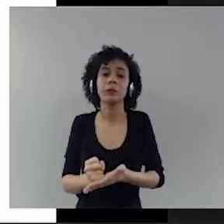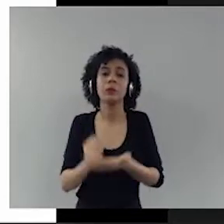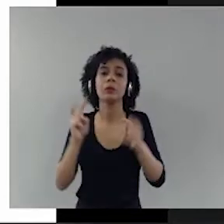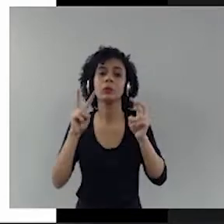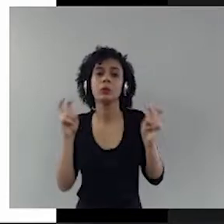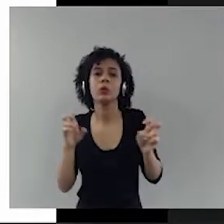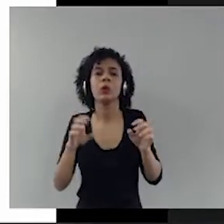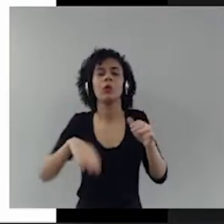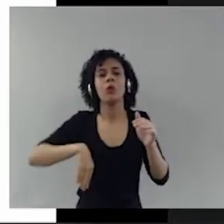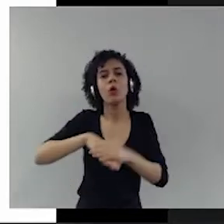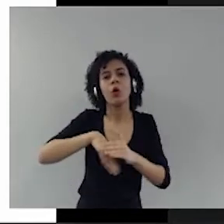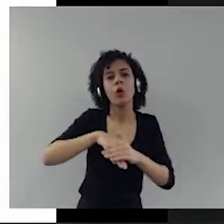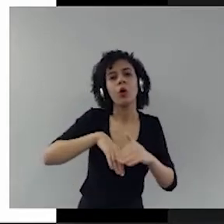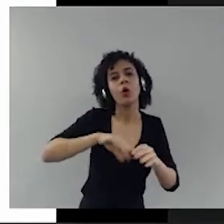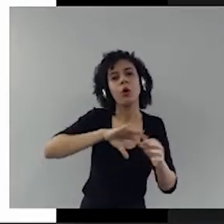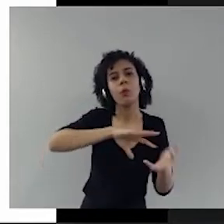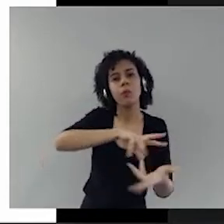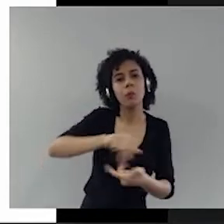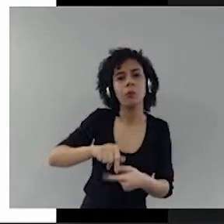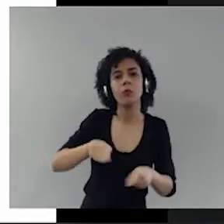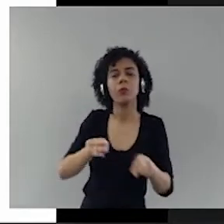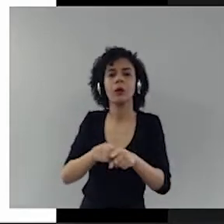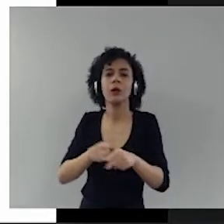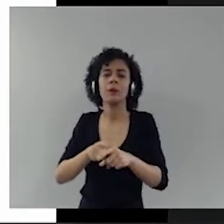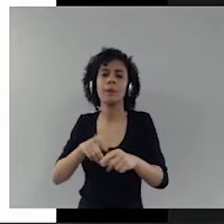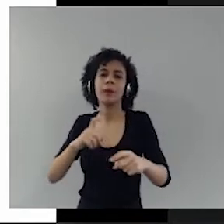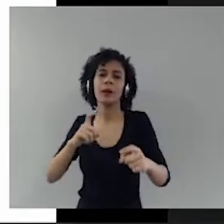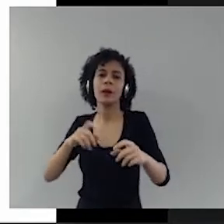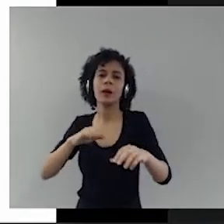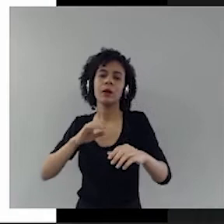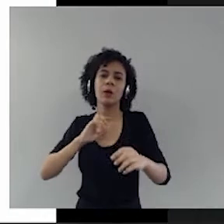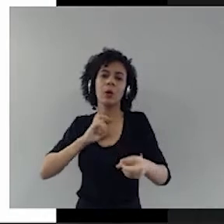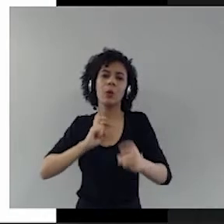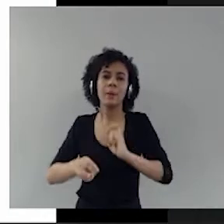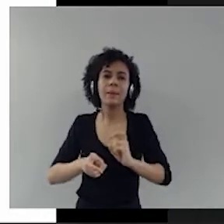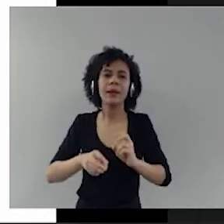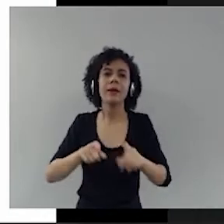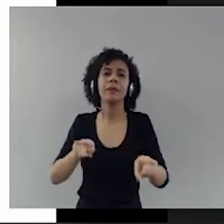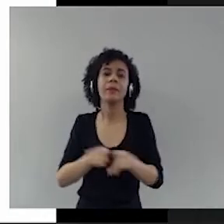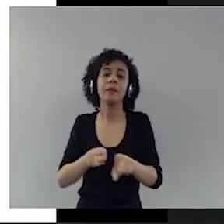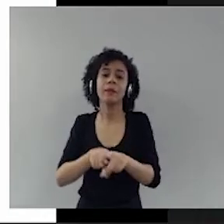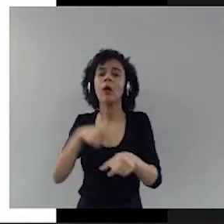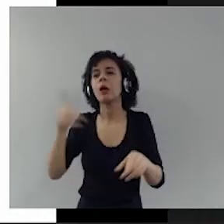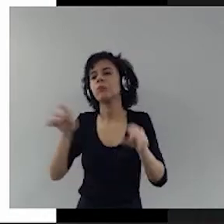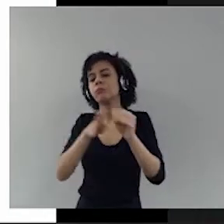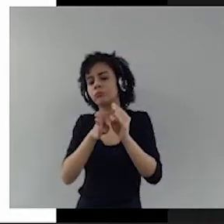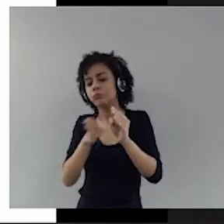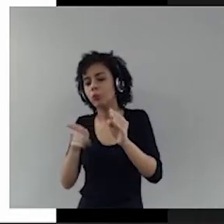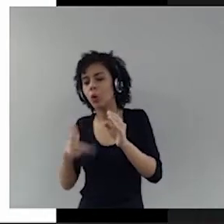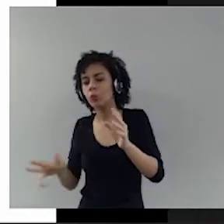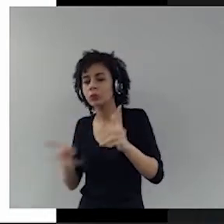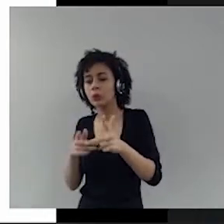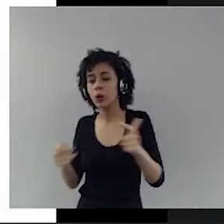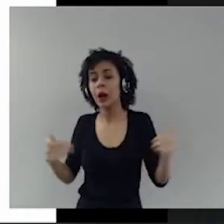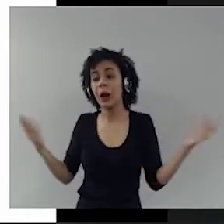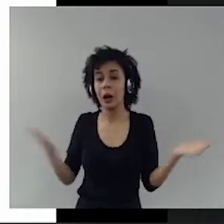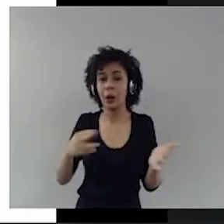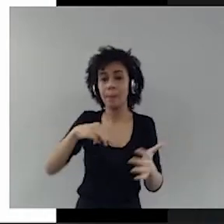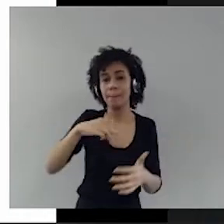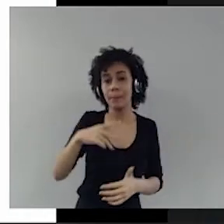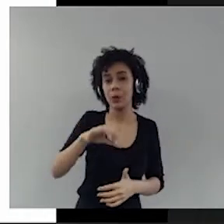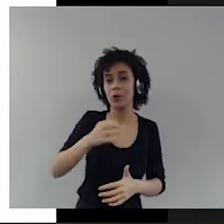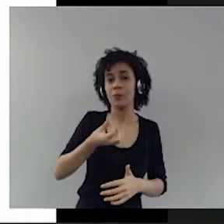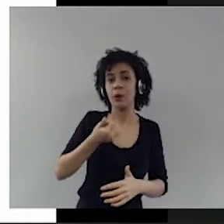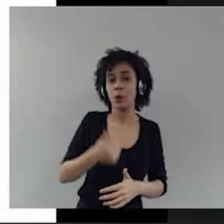relacionadas à copa do mundo e olimpíadas depois foi ampliado para outros objetos e agora com